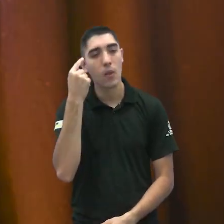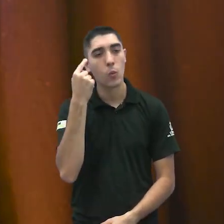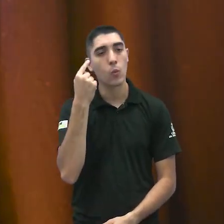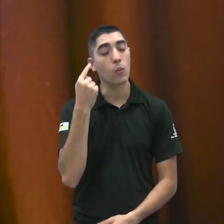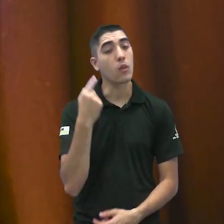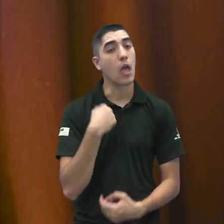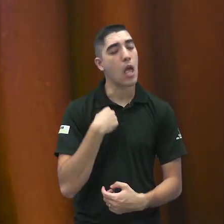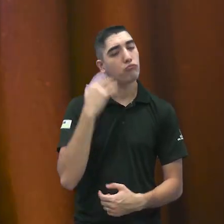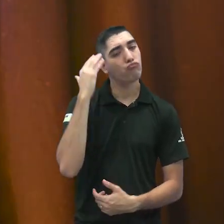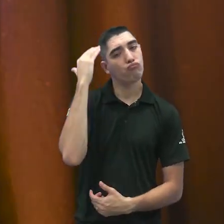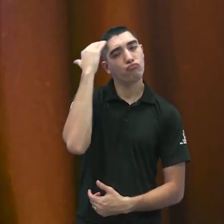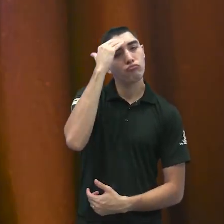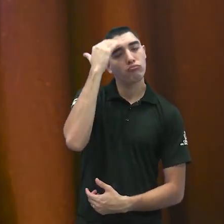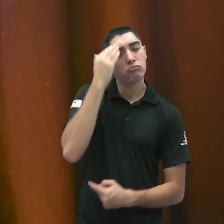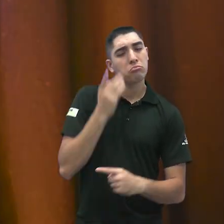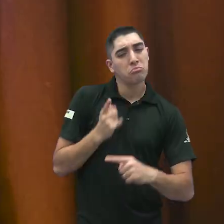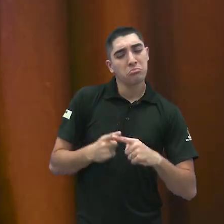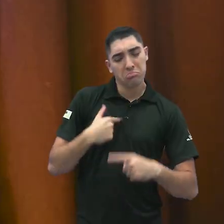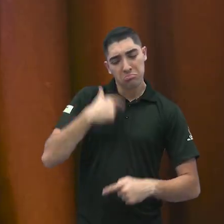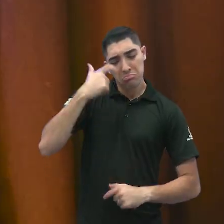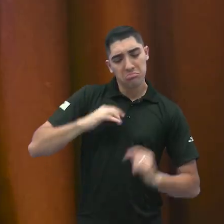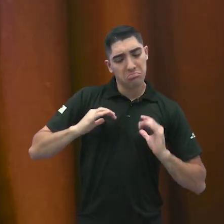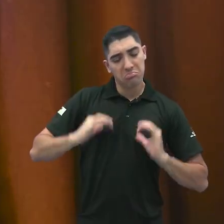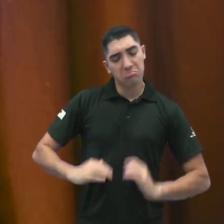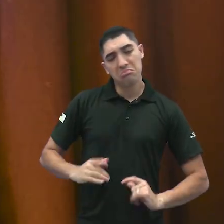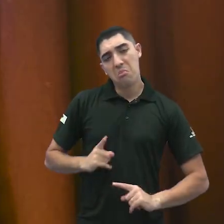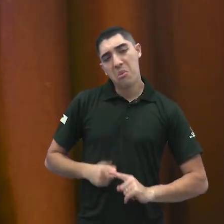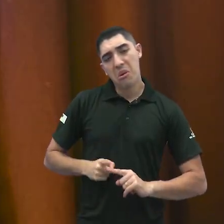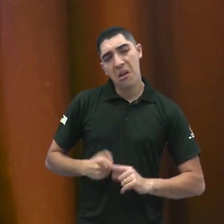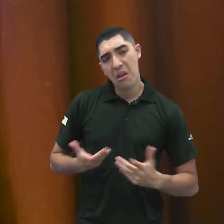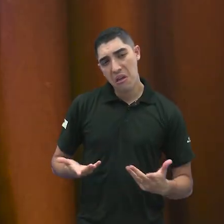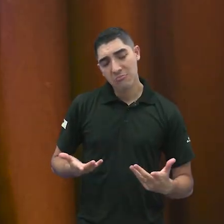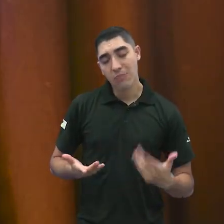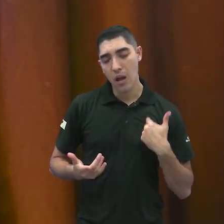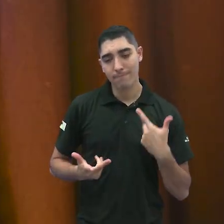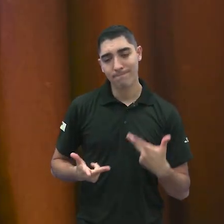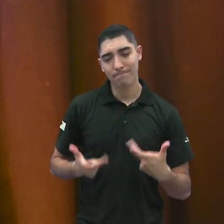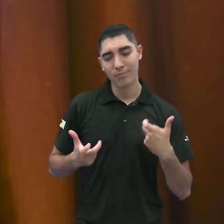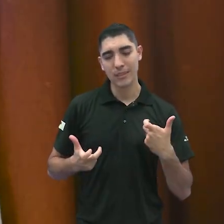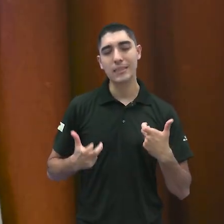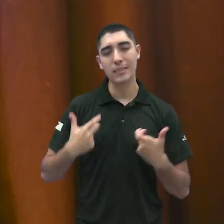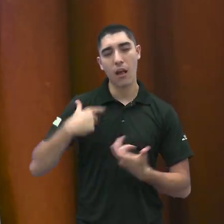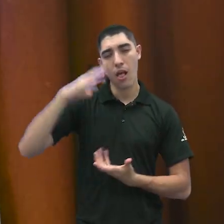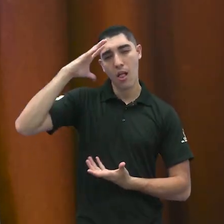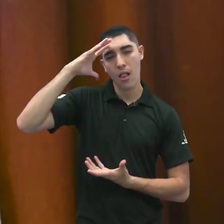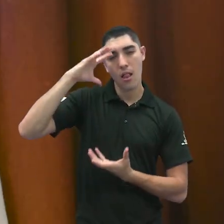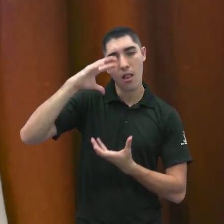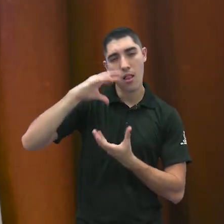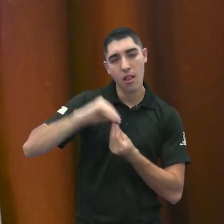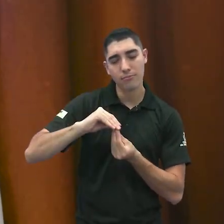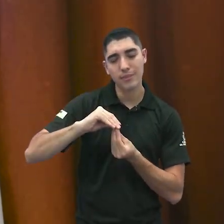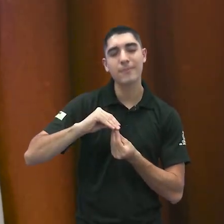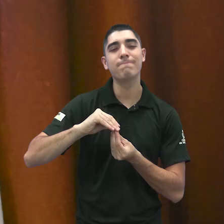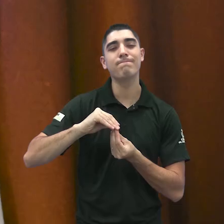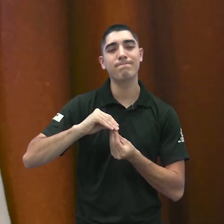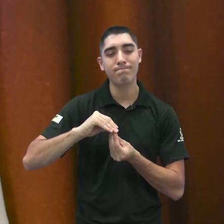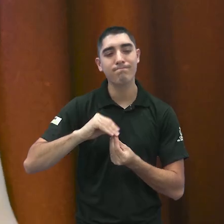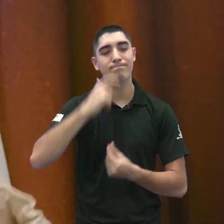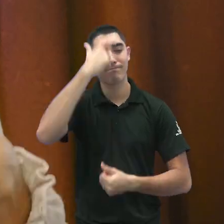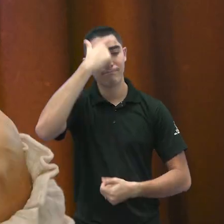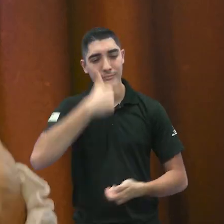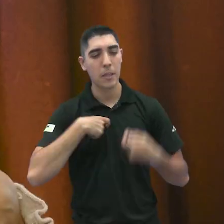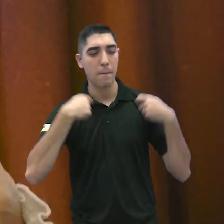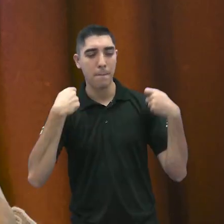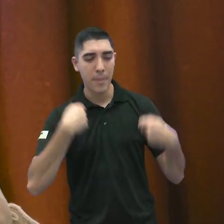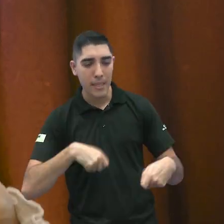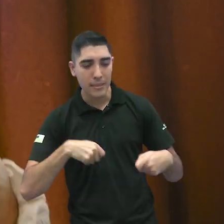pensamentos, a gente vai entender por que a gente se comporta daquele jeito. E aí a gente vai conseguir trazer uma compreensão, um acolhimento e